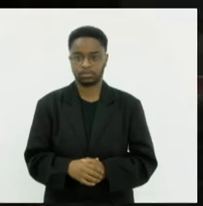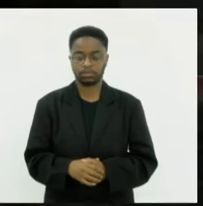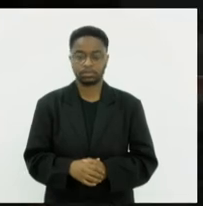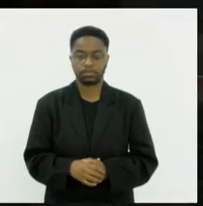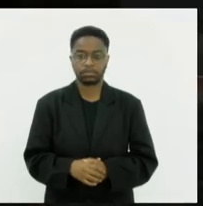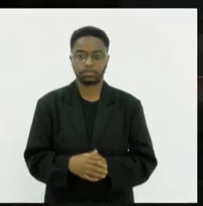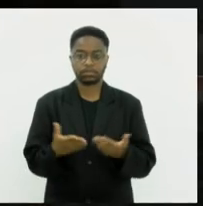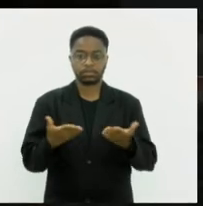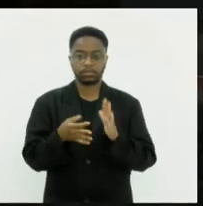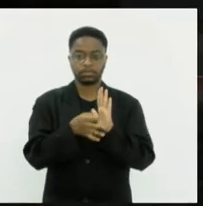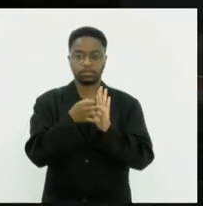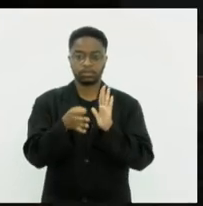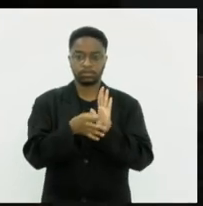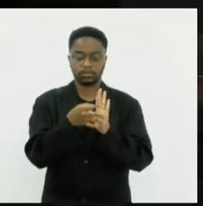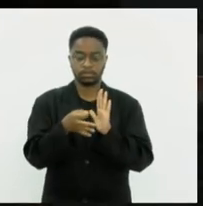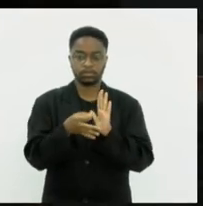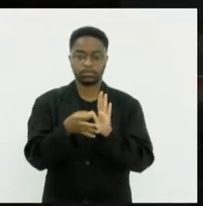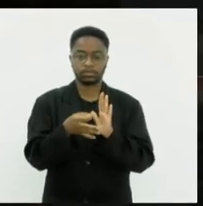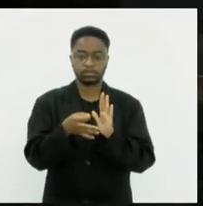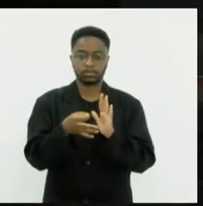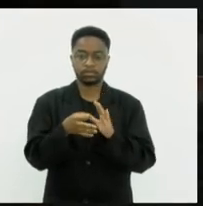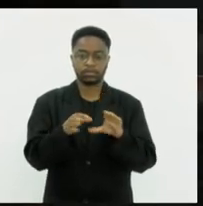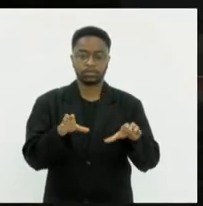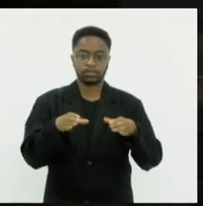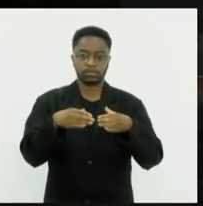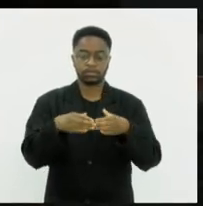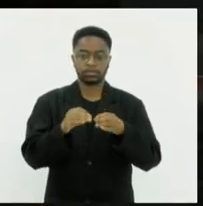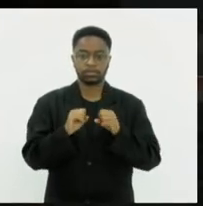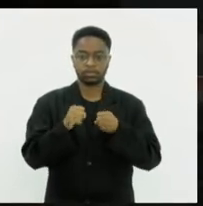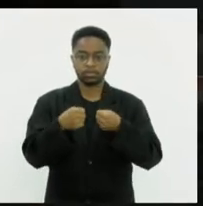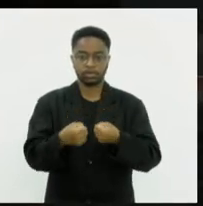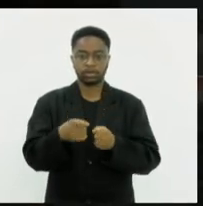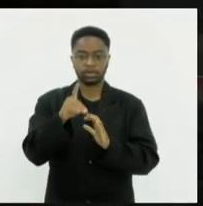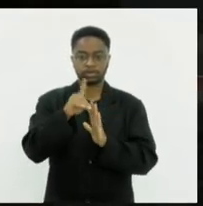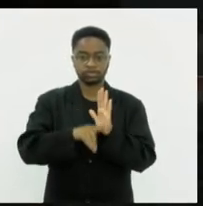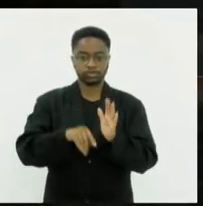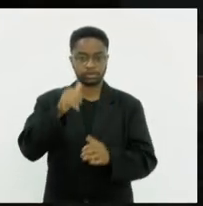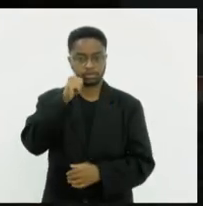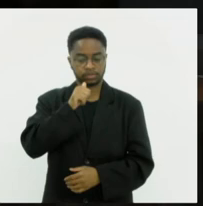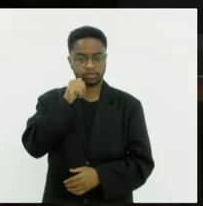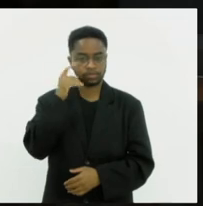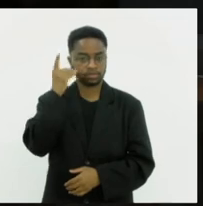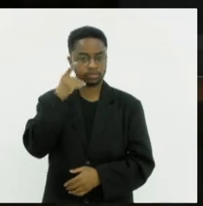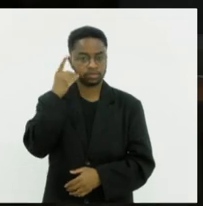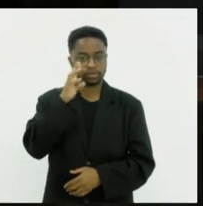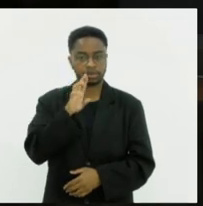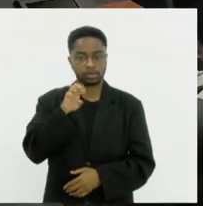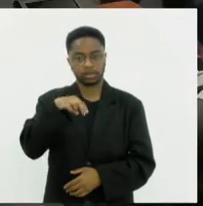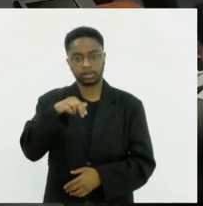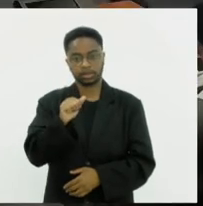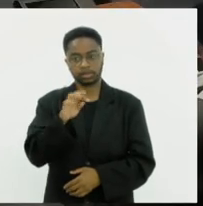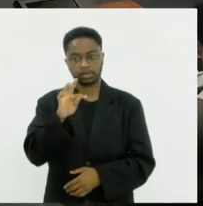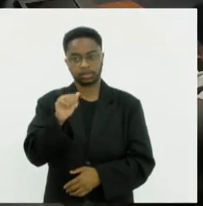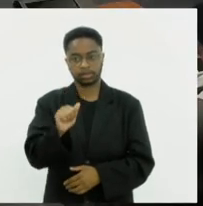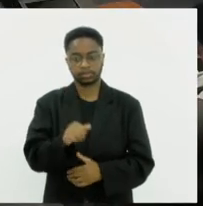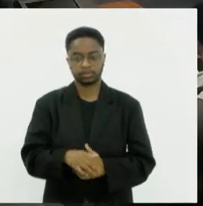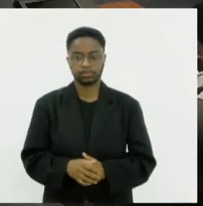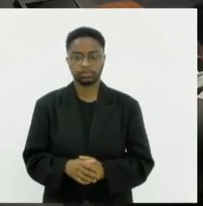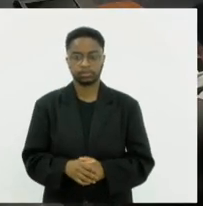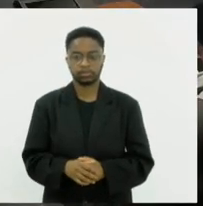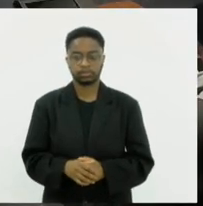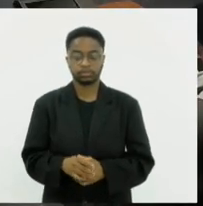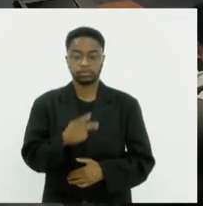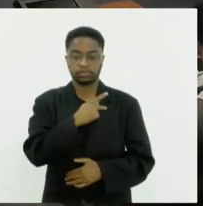Para emitir parecer pela Comissão de Defesa dos Direitos da Mulher, deputada Renata Souza.